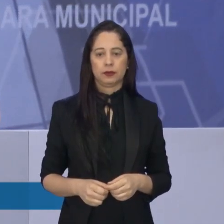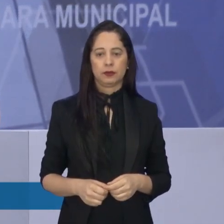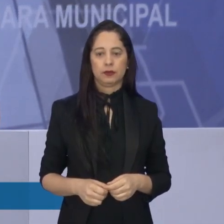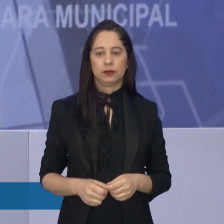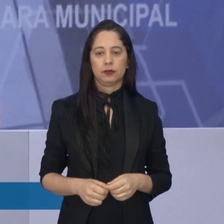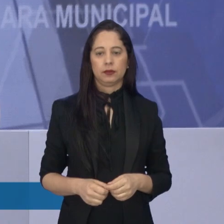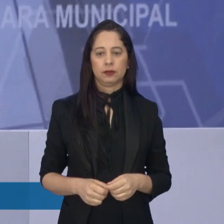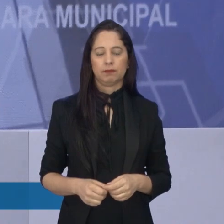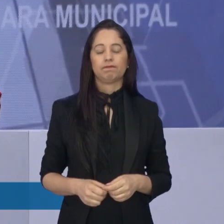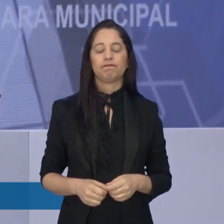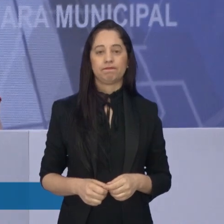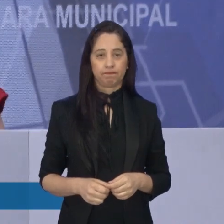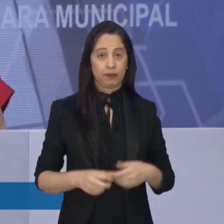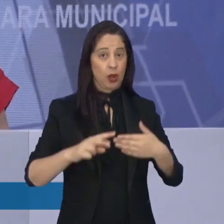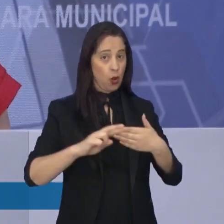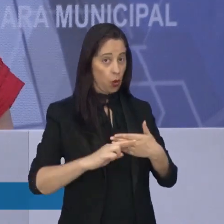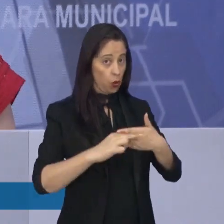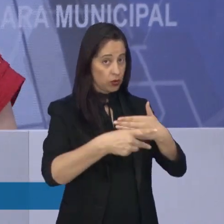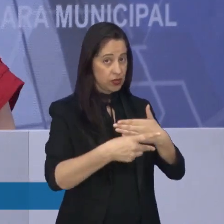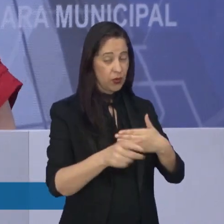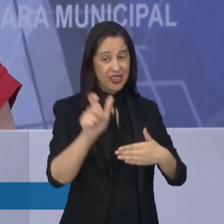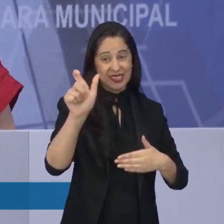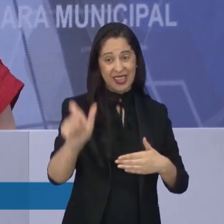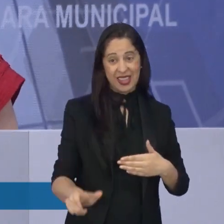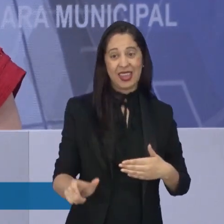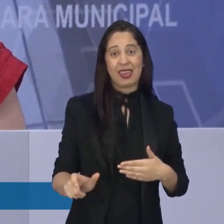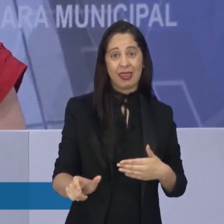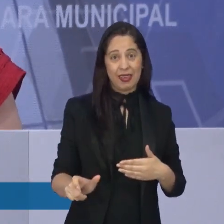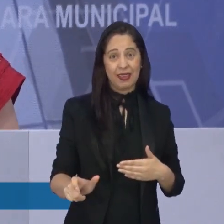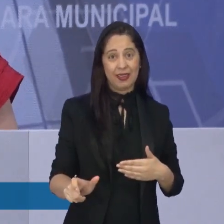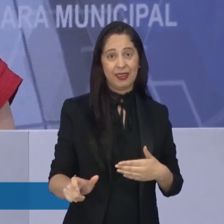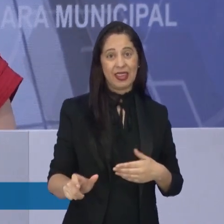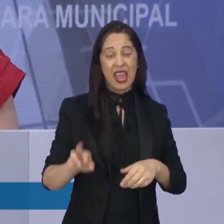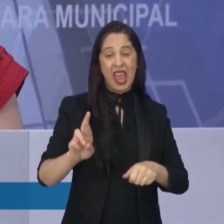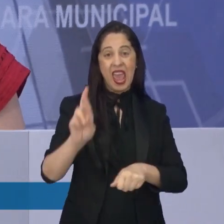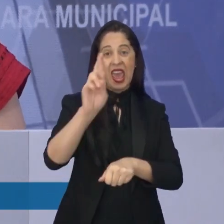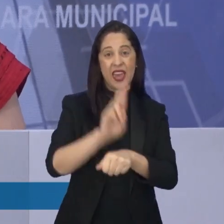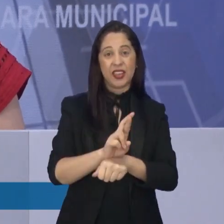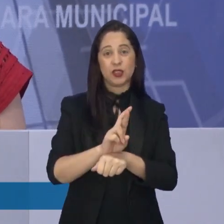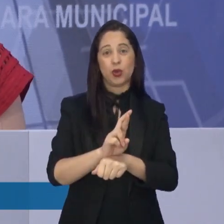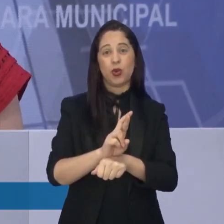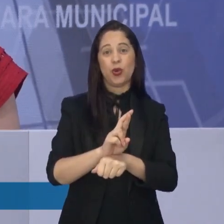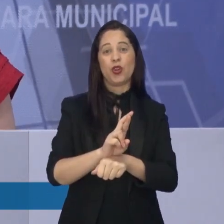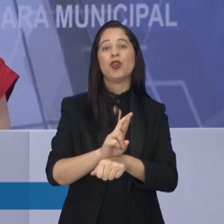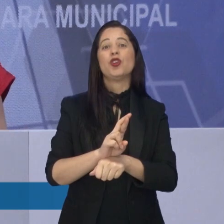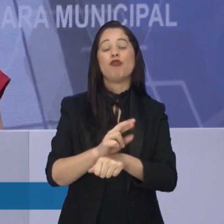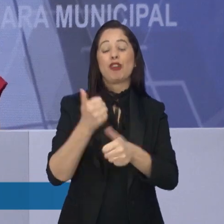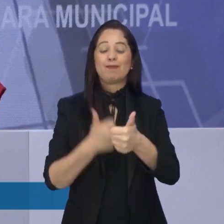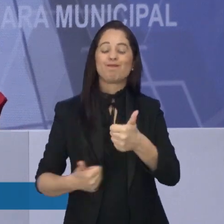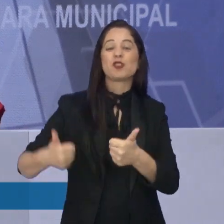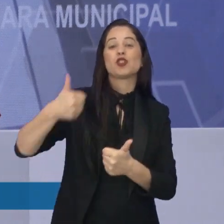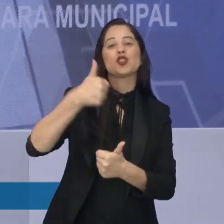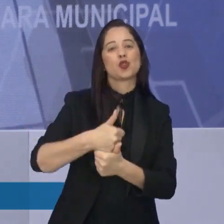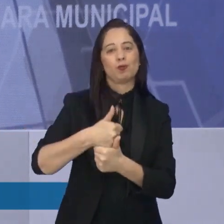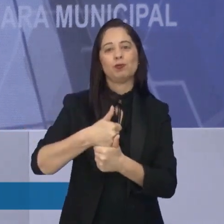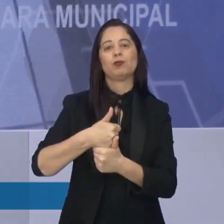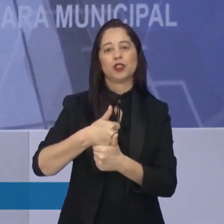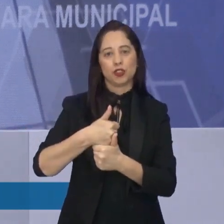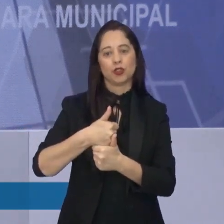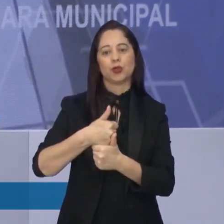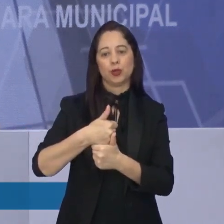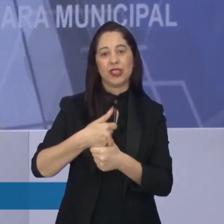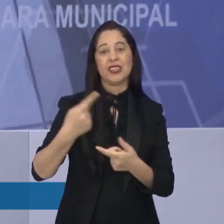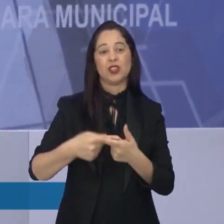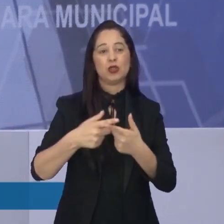Como consequência, o reitor Michael foi sumariamente exonerado do cargo semanas após a